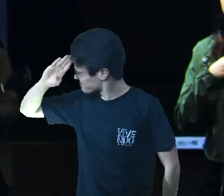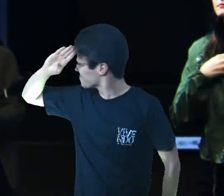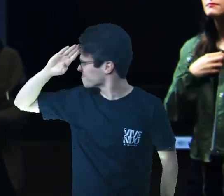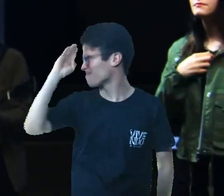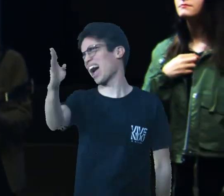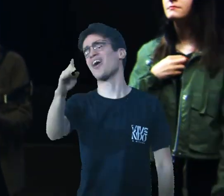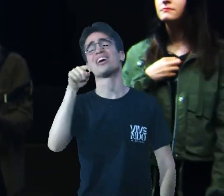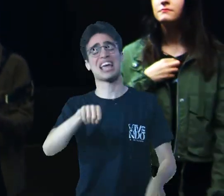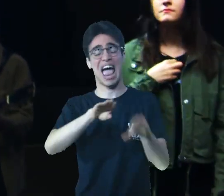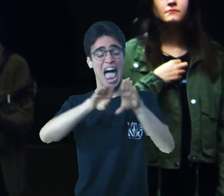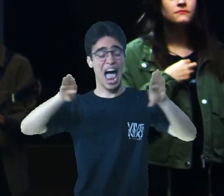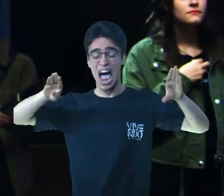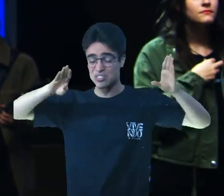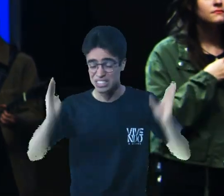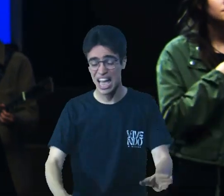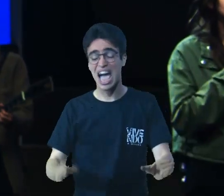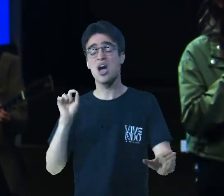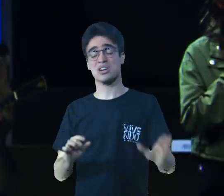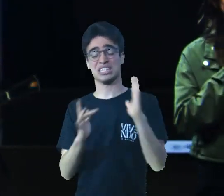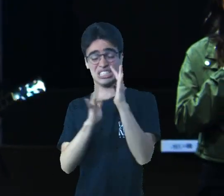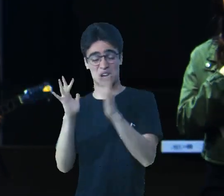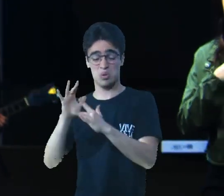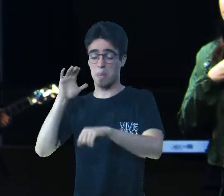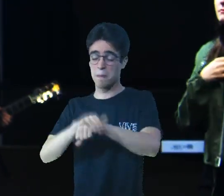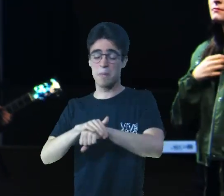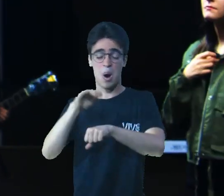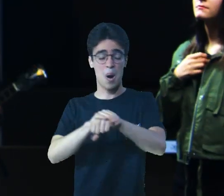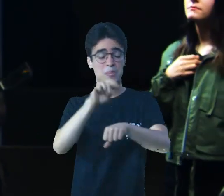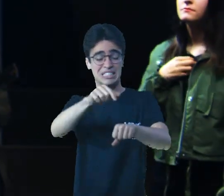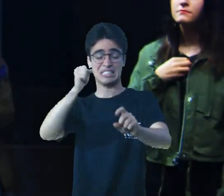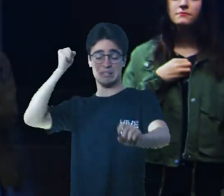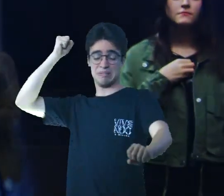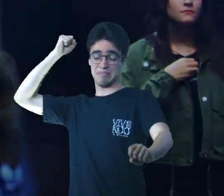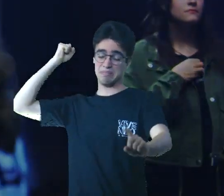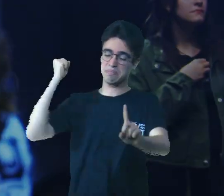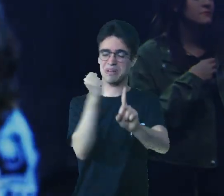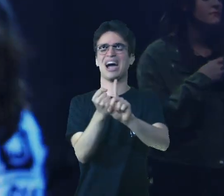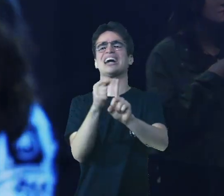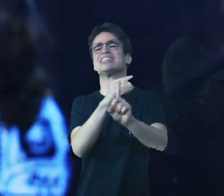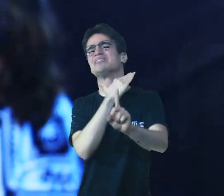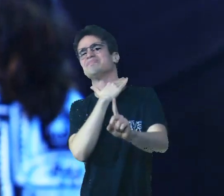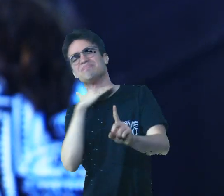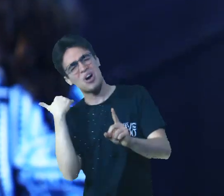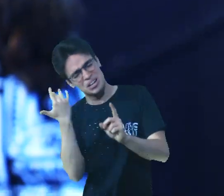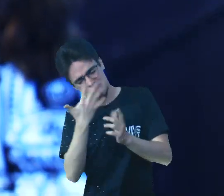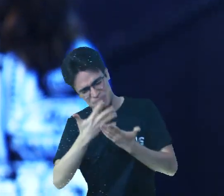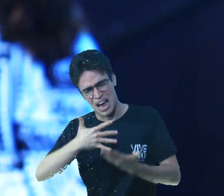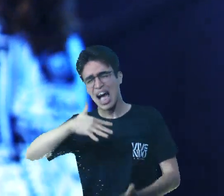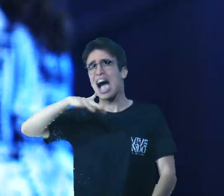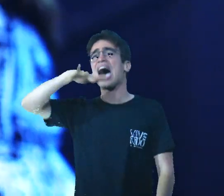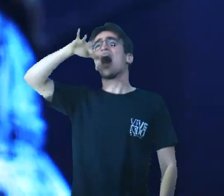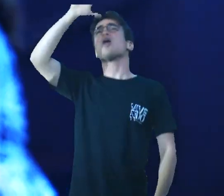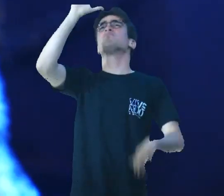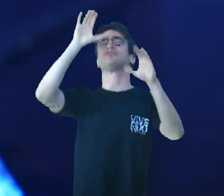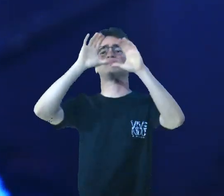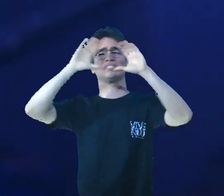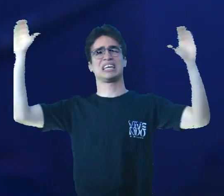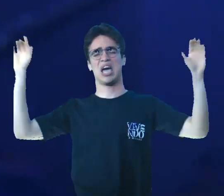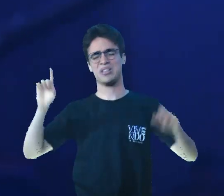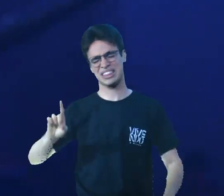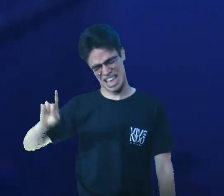O altar onde o Senhor mesmo foi o perfume suave, as narinas de Deus Pai. Foi